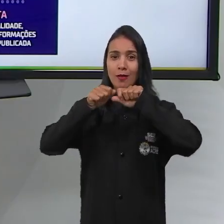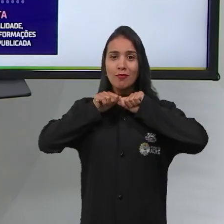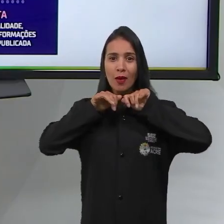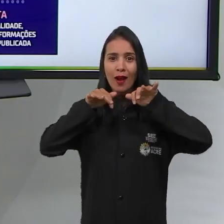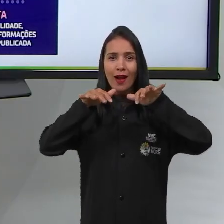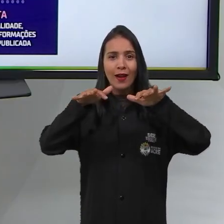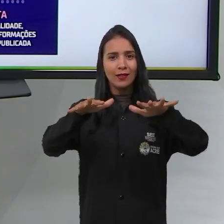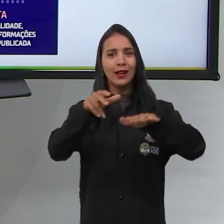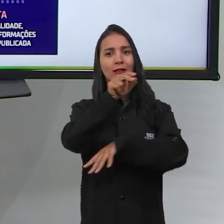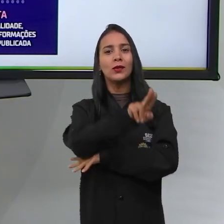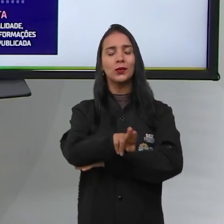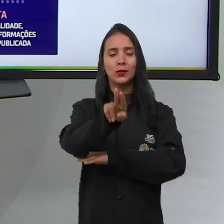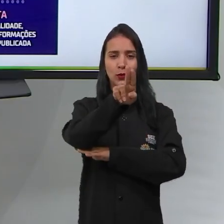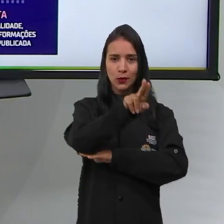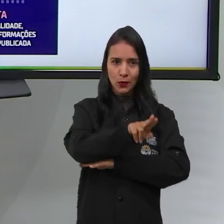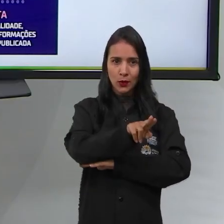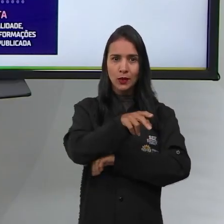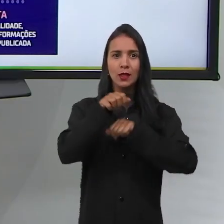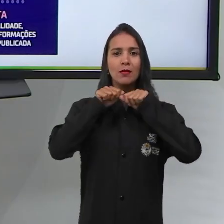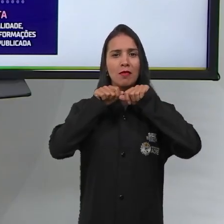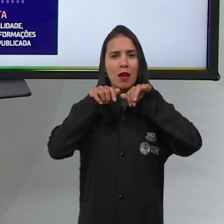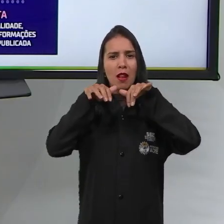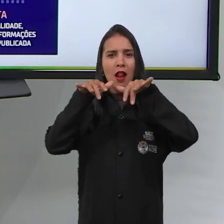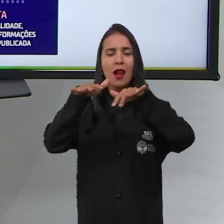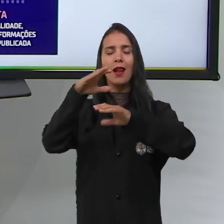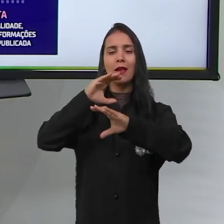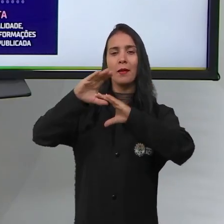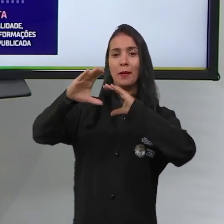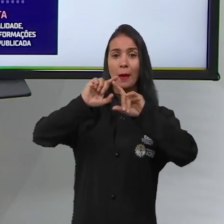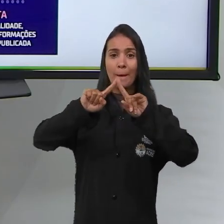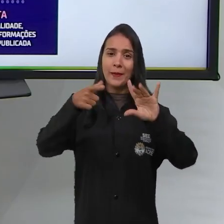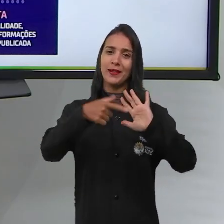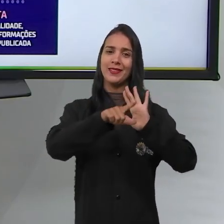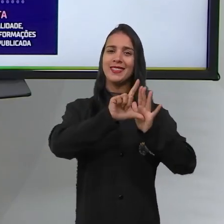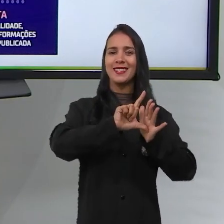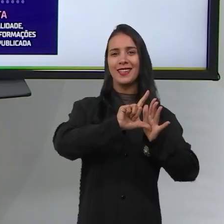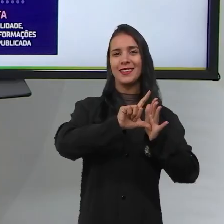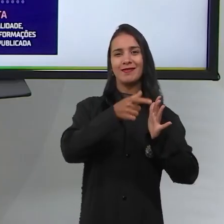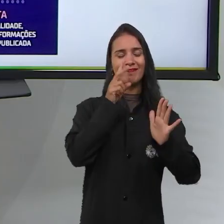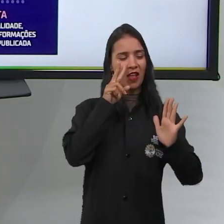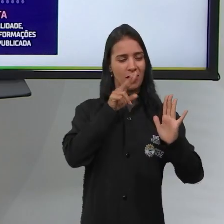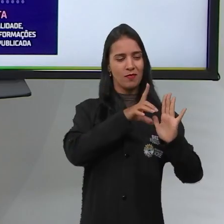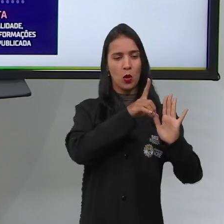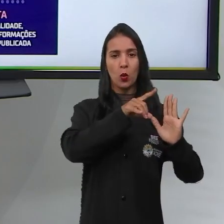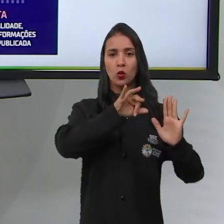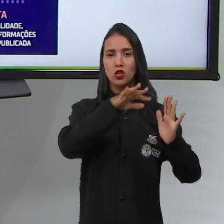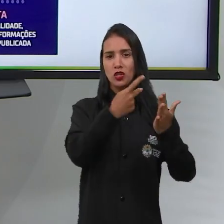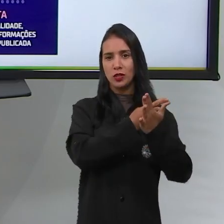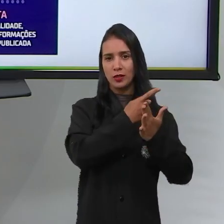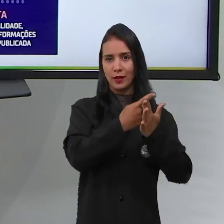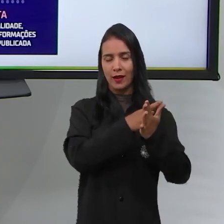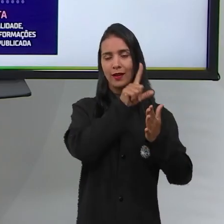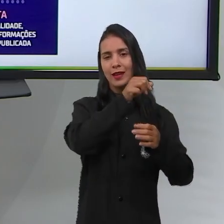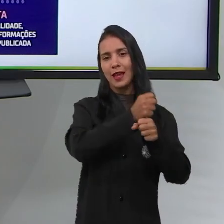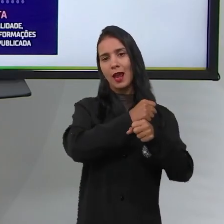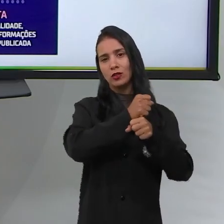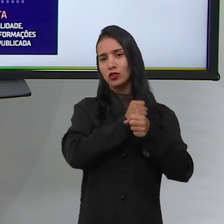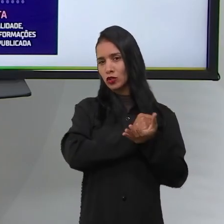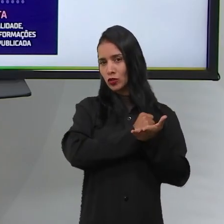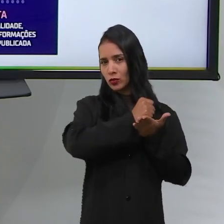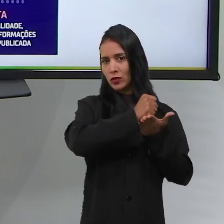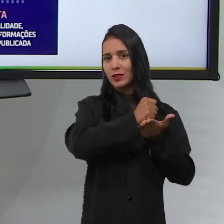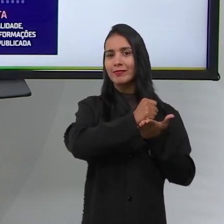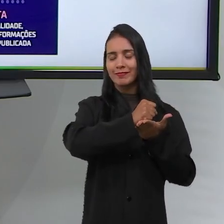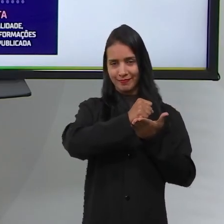aquela notícia, veicula, transmite, sem antes verificar a data. Então, esse é um ponto extremamente importante,